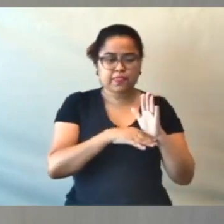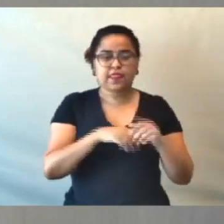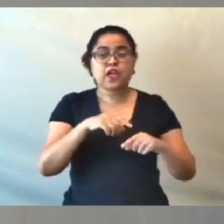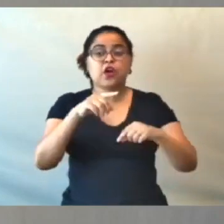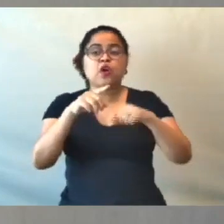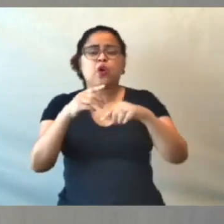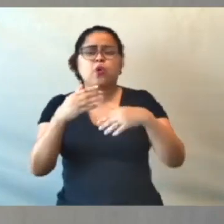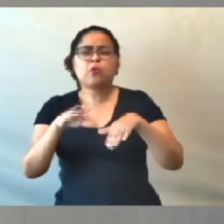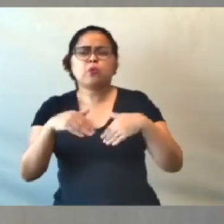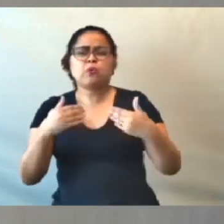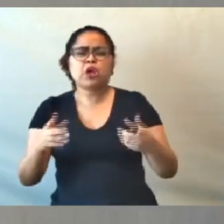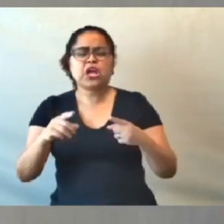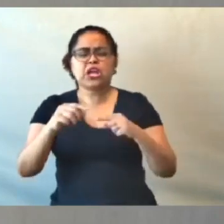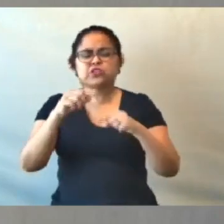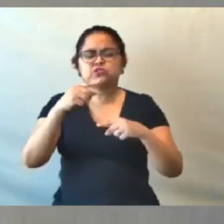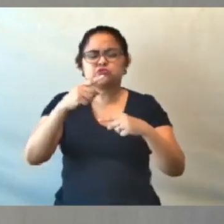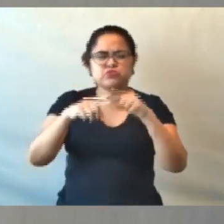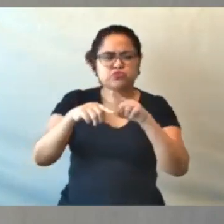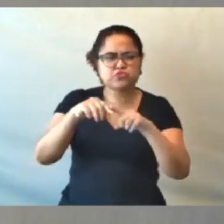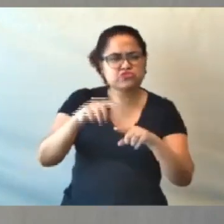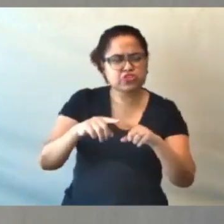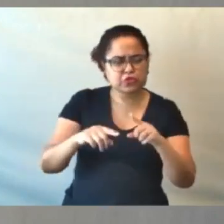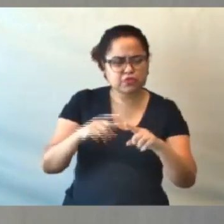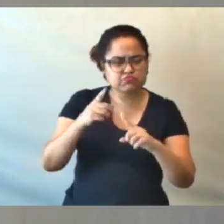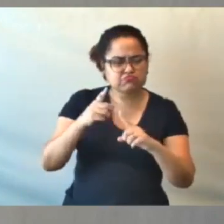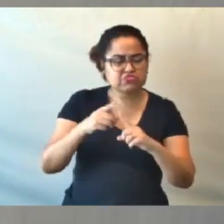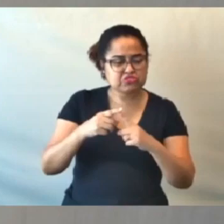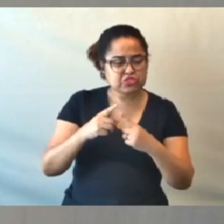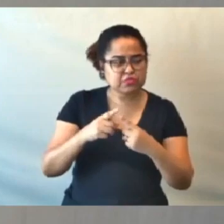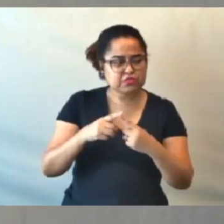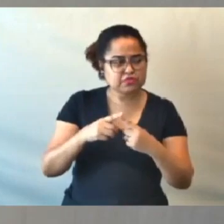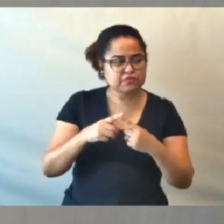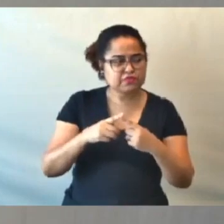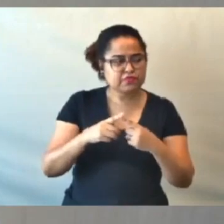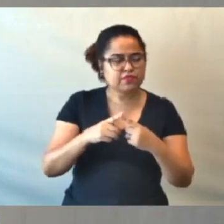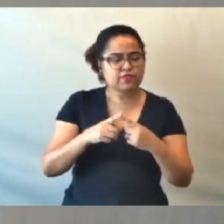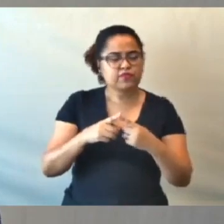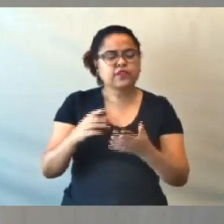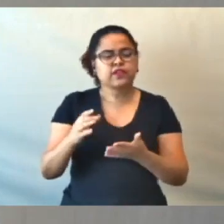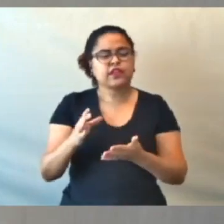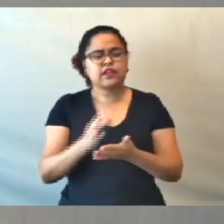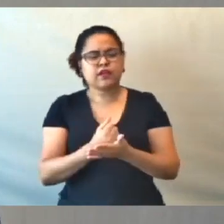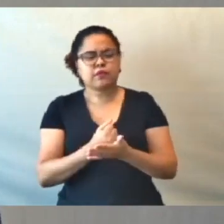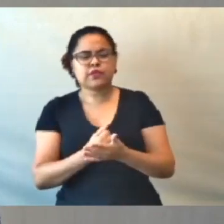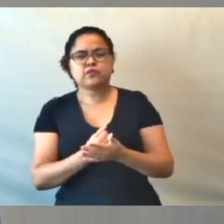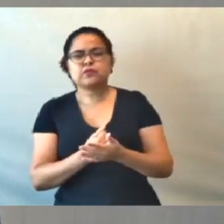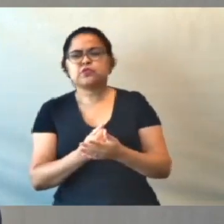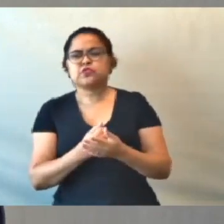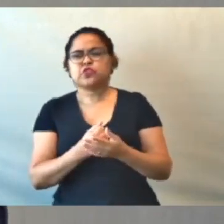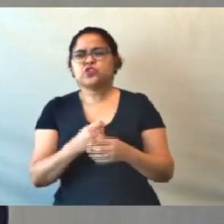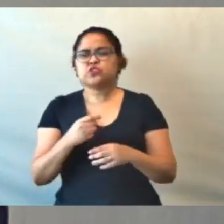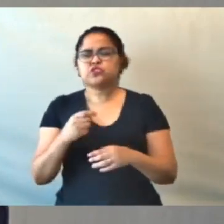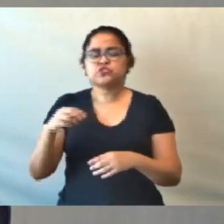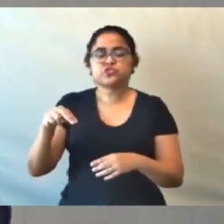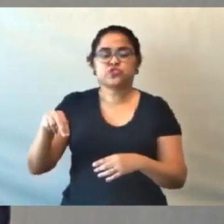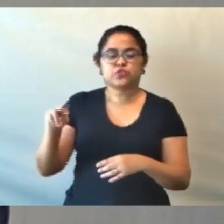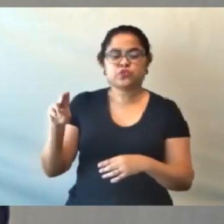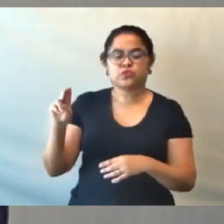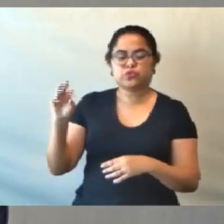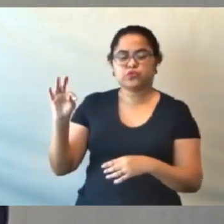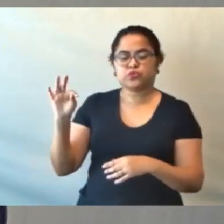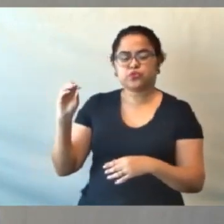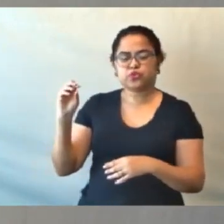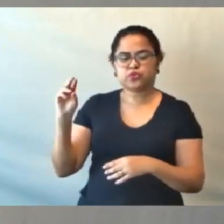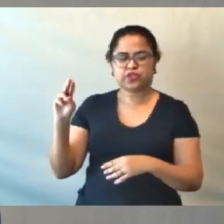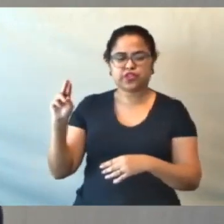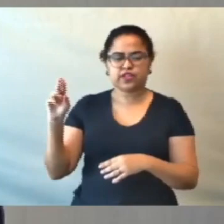nas margens, as capturas de nutrientes e sedimentos, as questões de intervenção na coluna de água, a